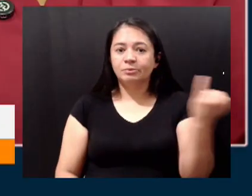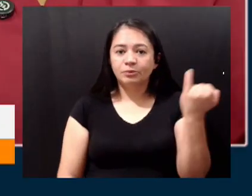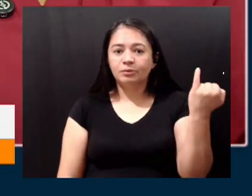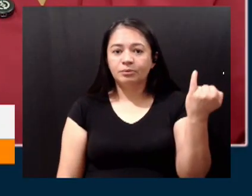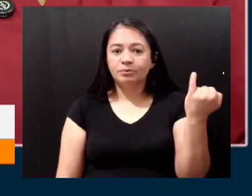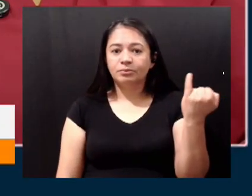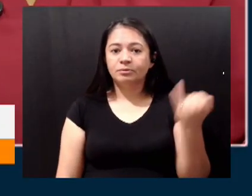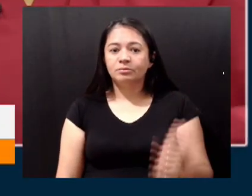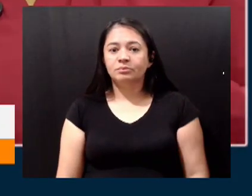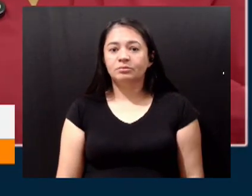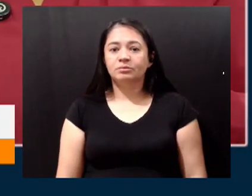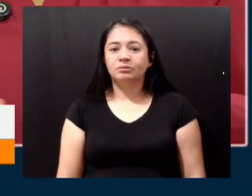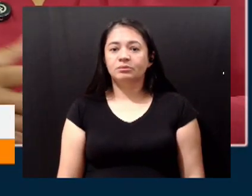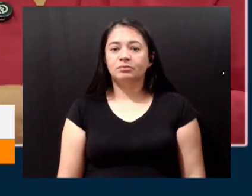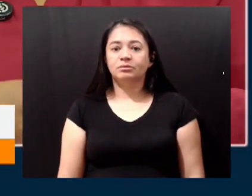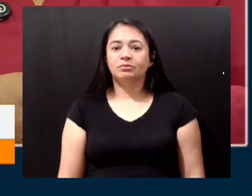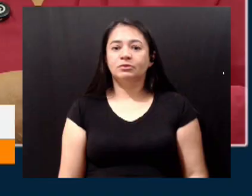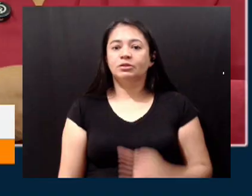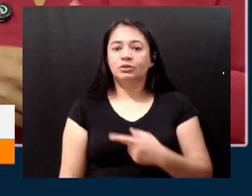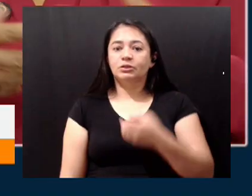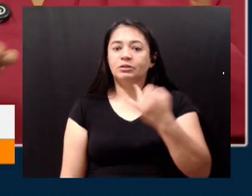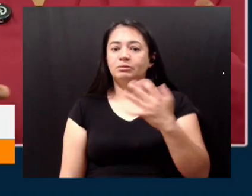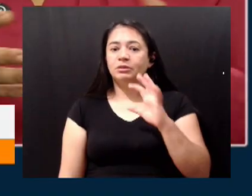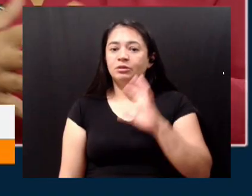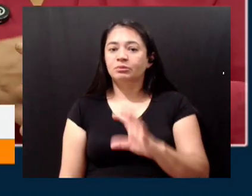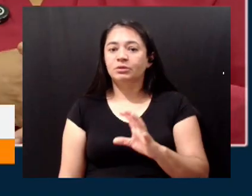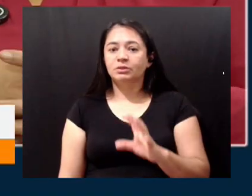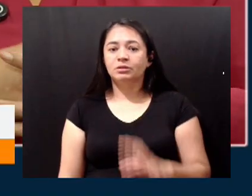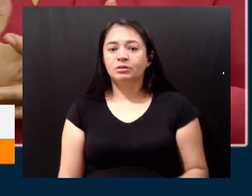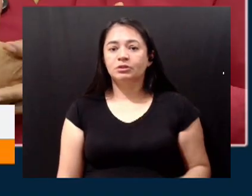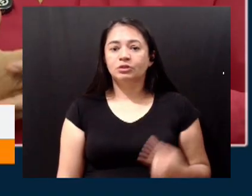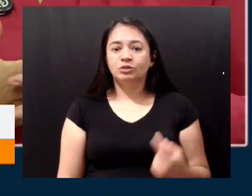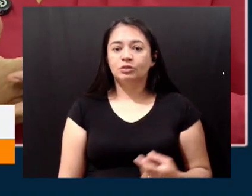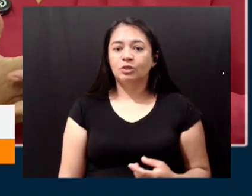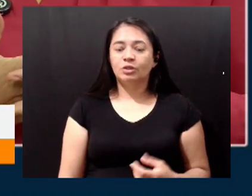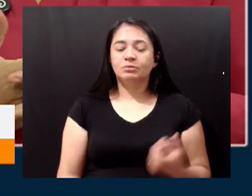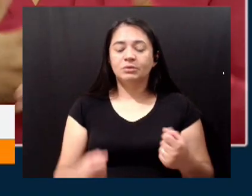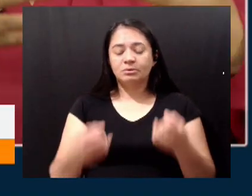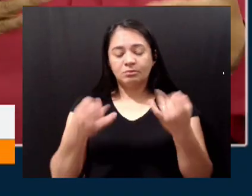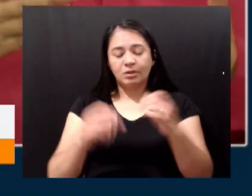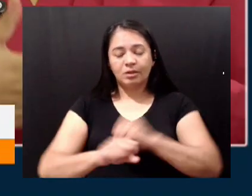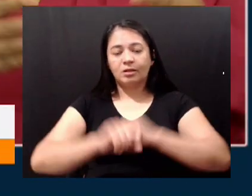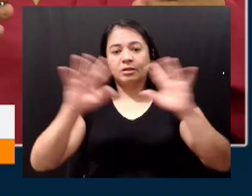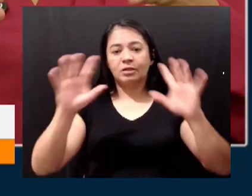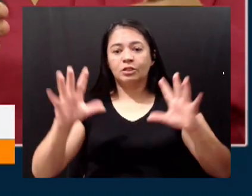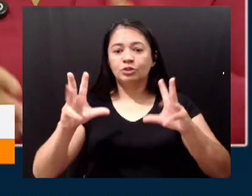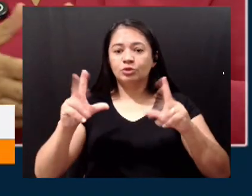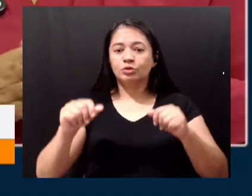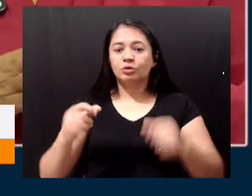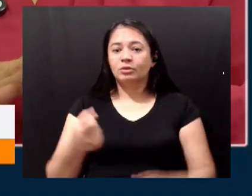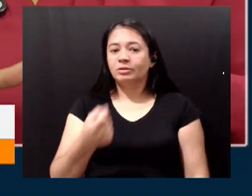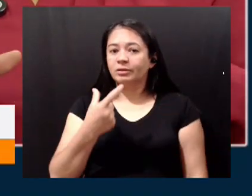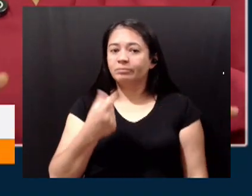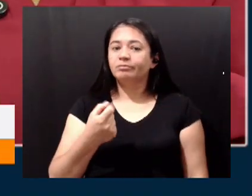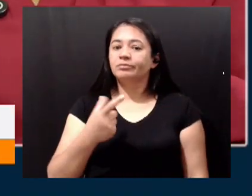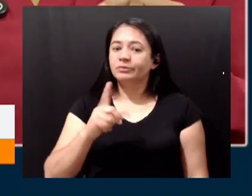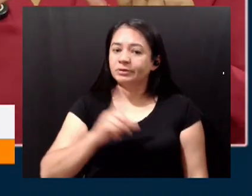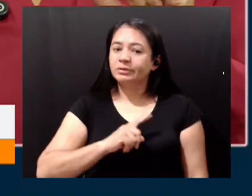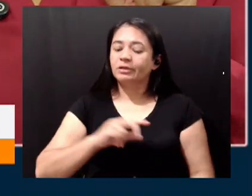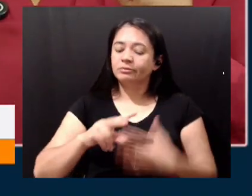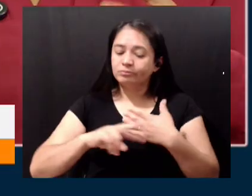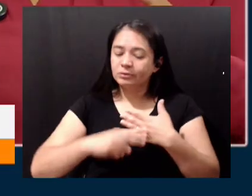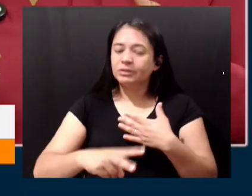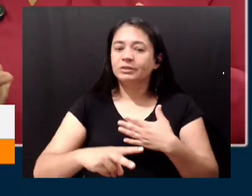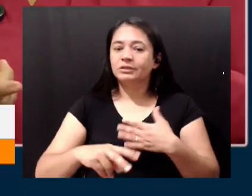É importante a gente falar sobre isso, é importante a gente quebrar esse tabu, porque todo medicamento ele tem uma reação, não adianta, por